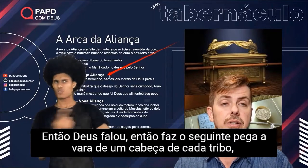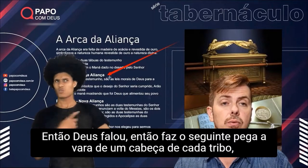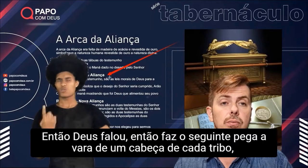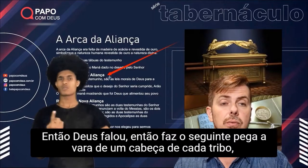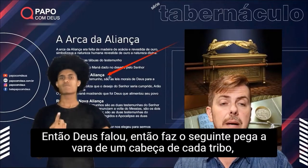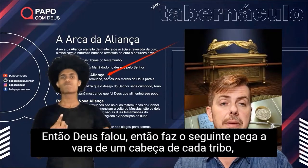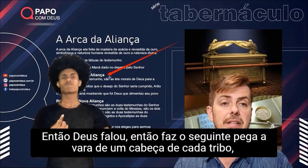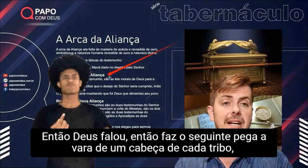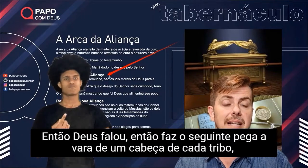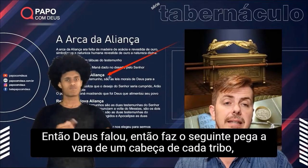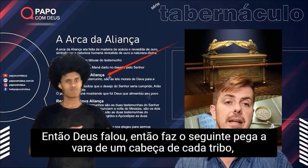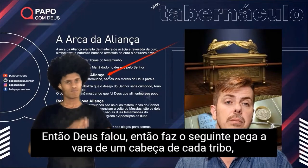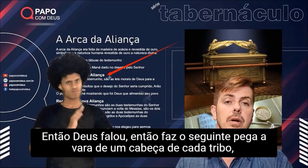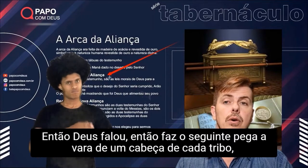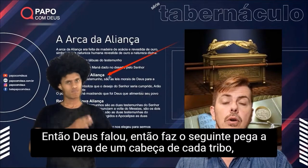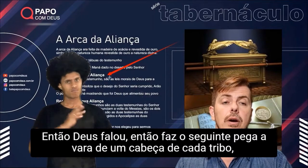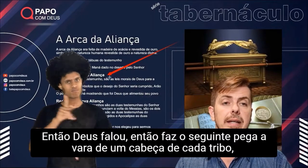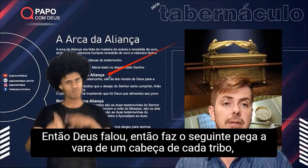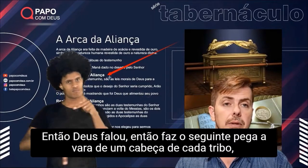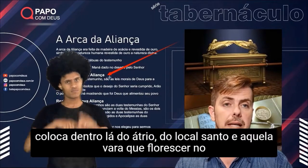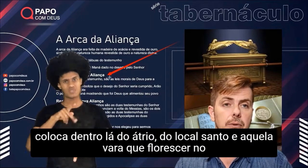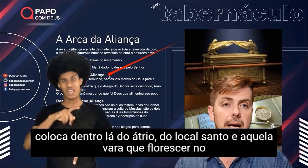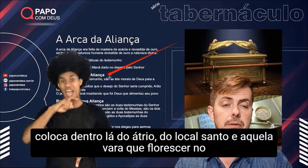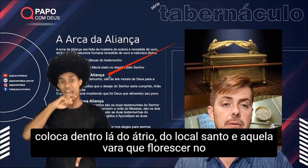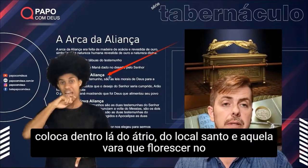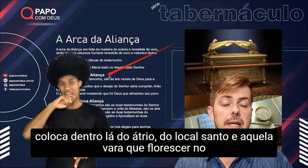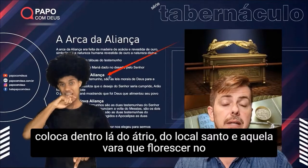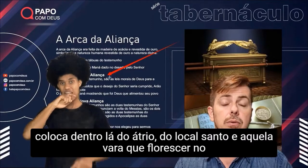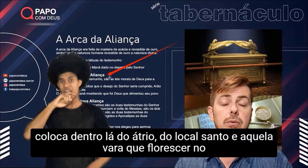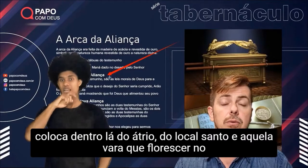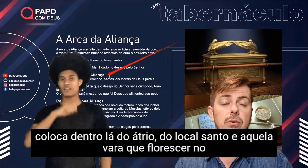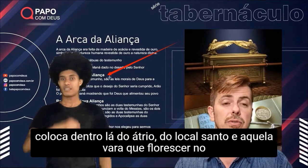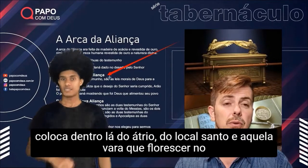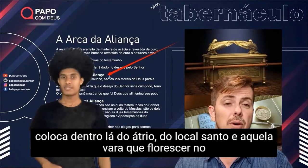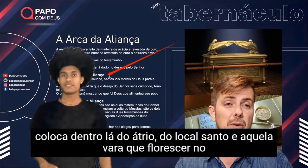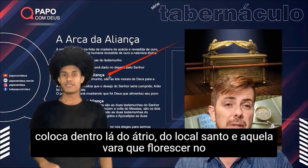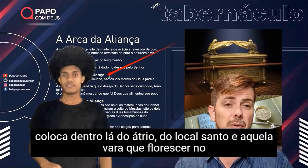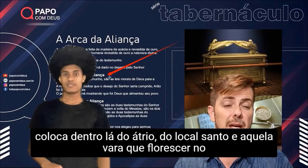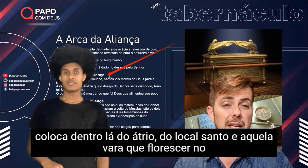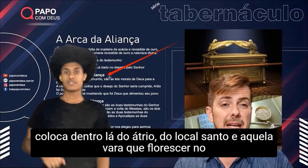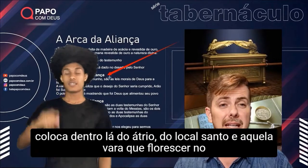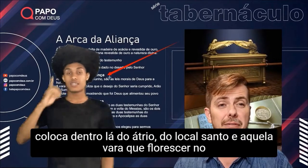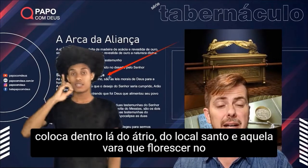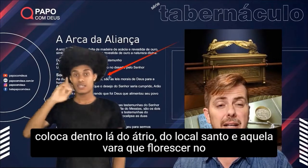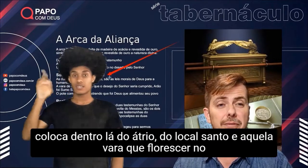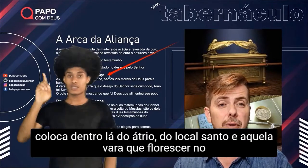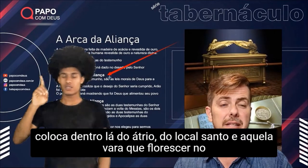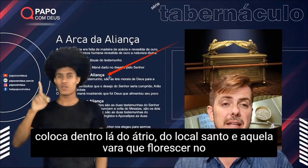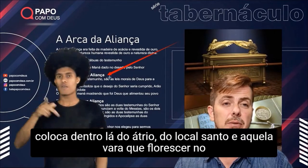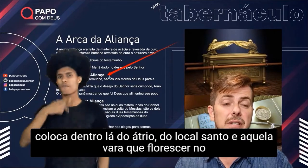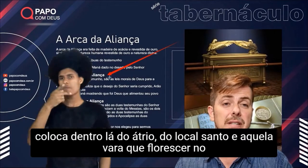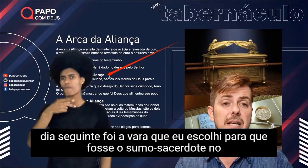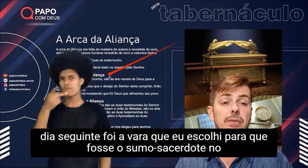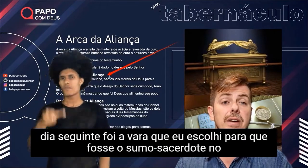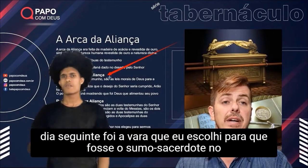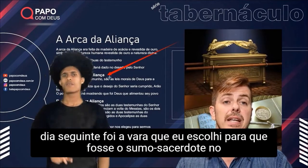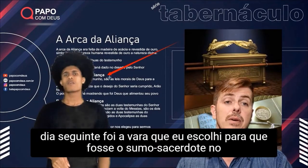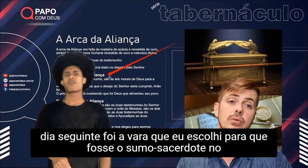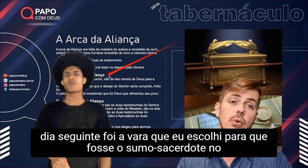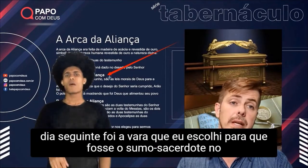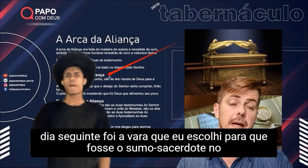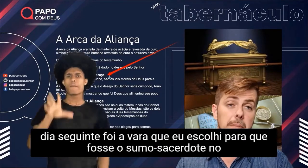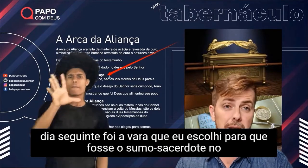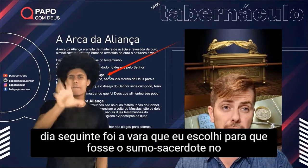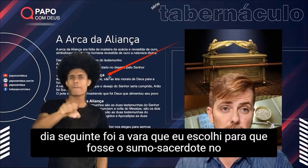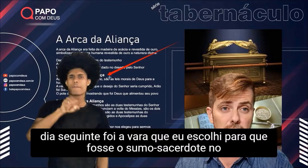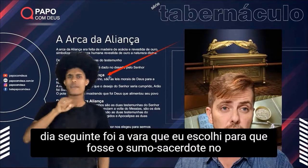vara de cabeça de cada tribo, coloca dentro lá do átrio, do local santo, e aquela vara que florescer no dia seguinte foi a vara que